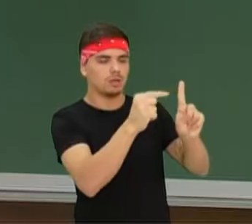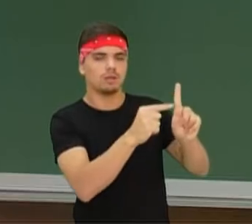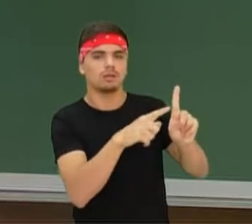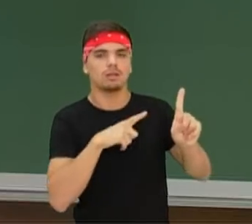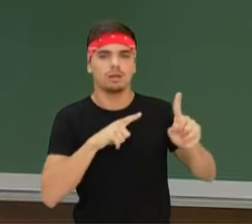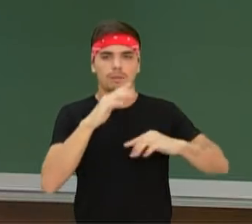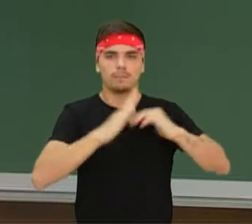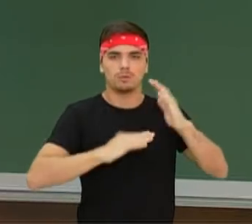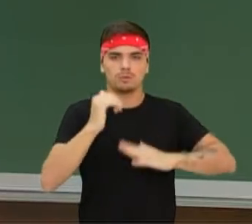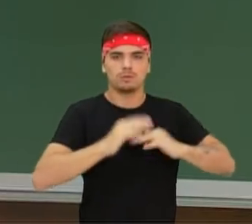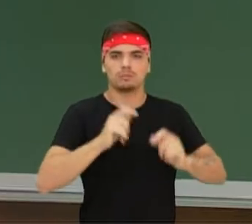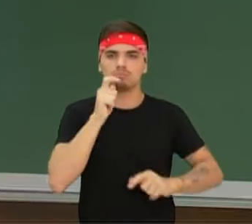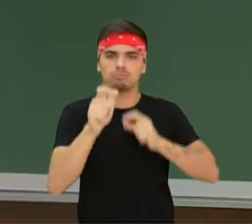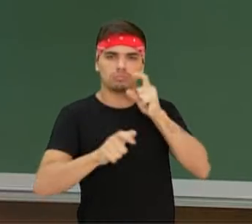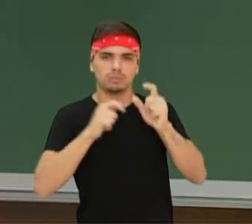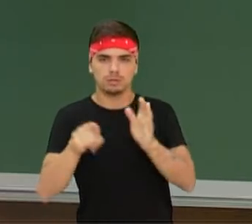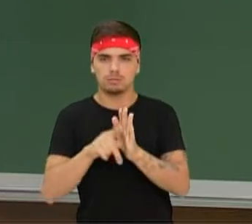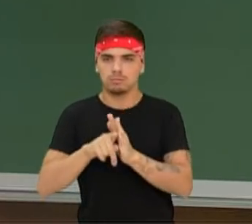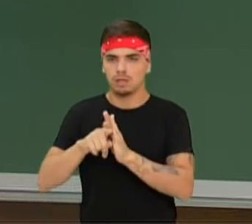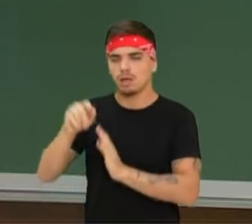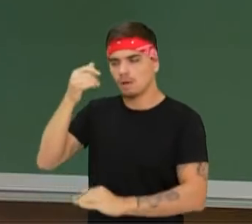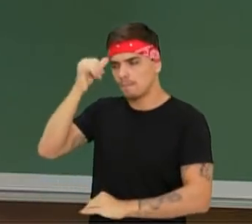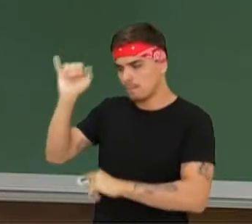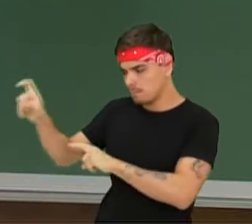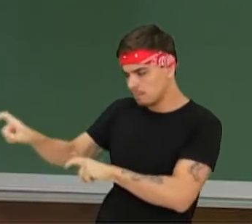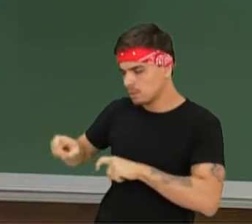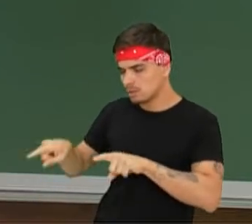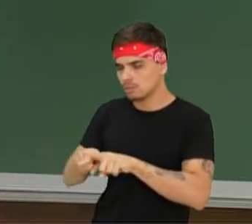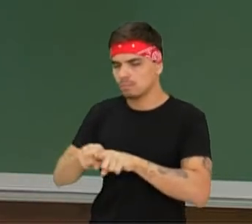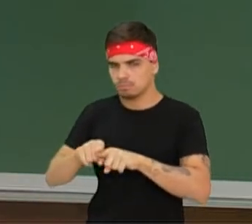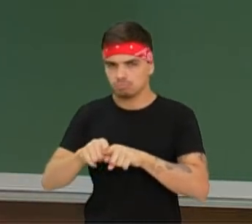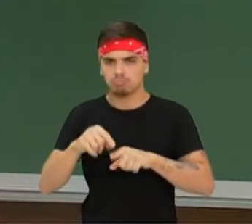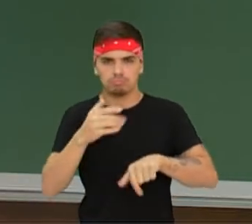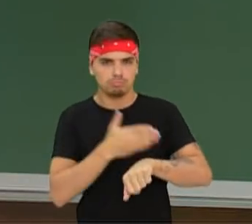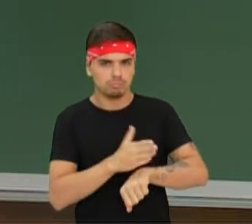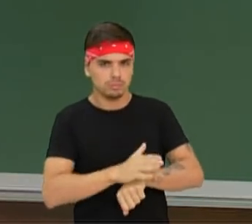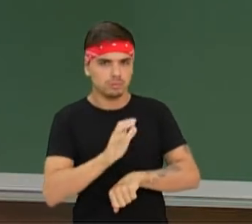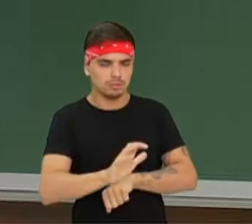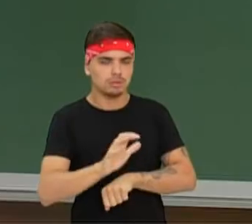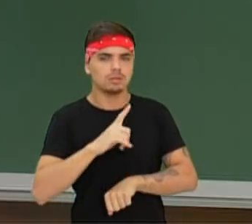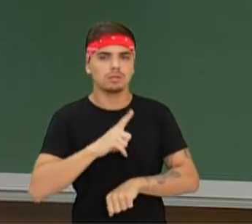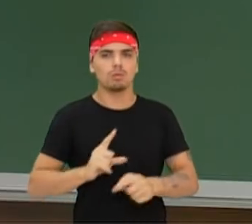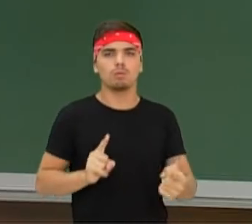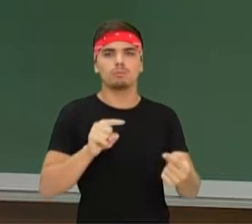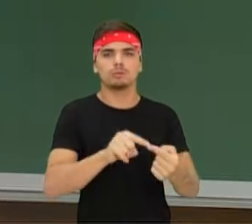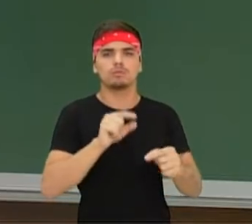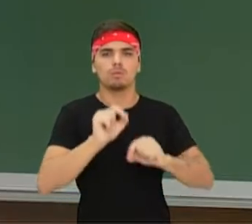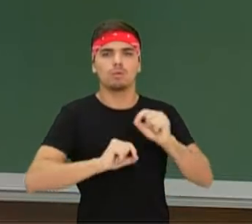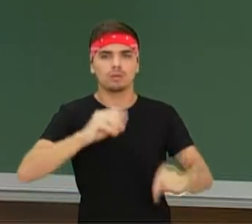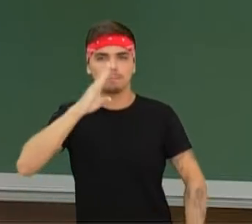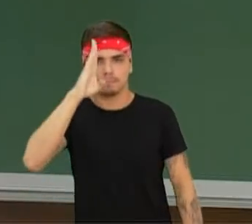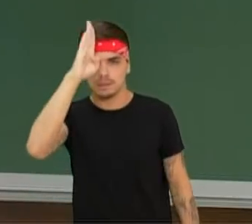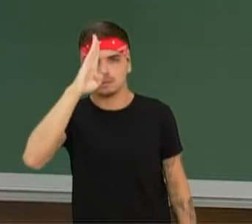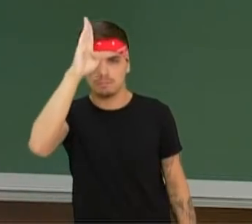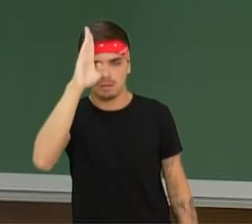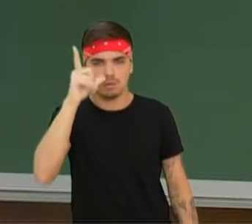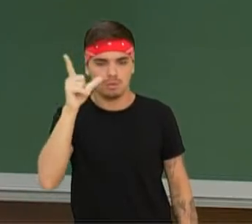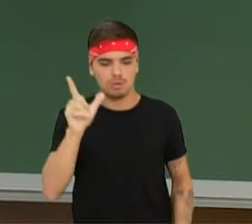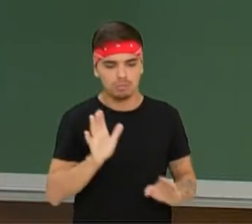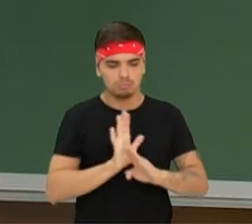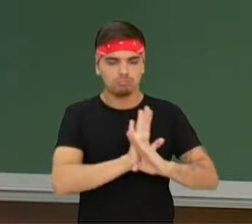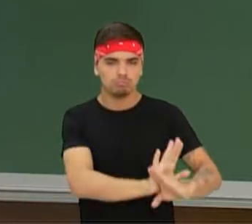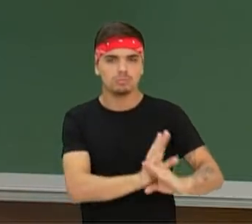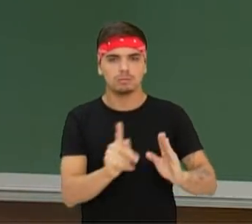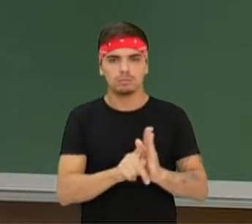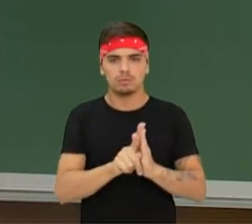citadas, agricultura, pecuária e as atividades extrativistas, elas têm como finalidade principal atender o